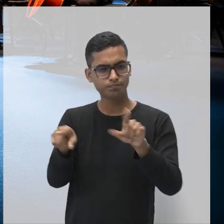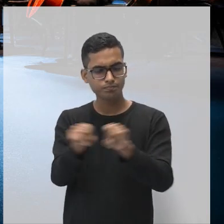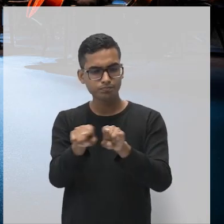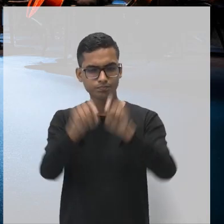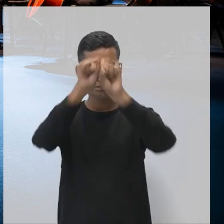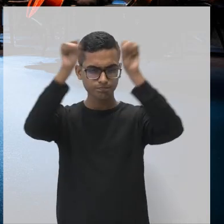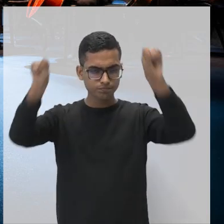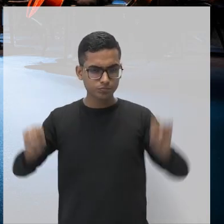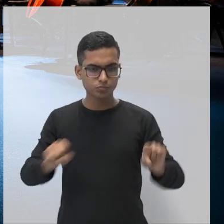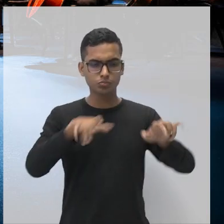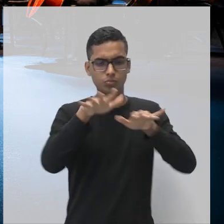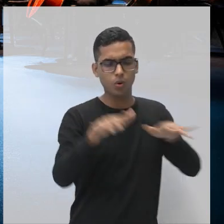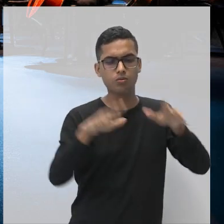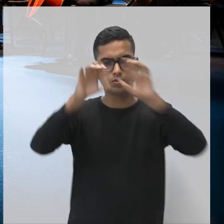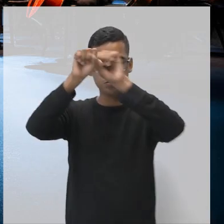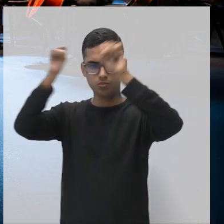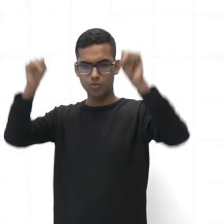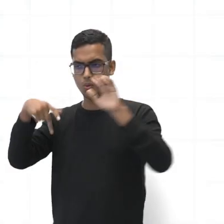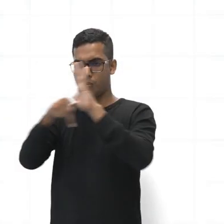com o sistema locomotor.